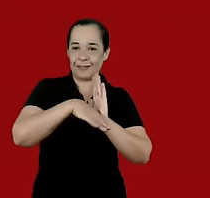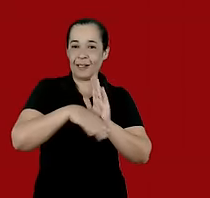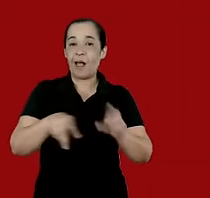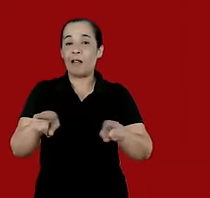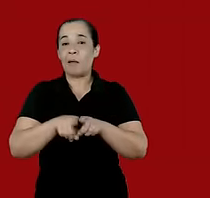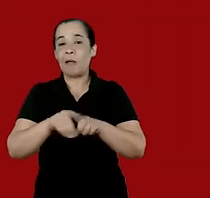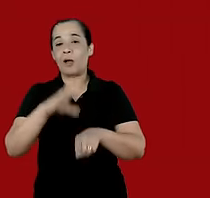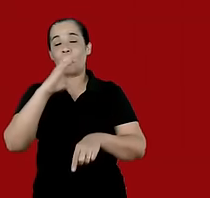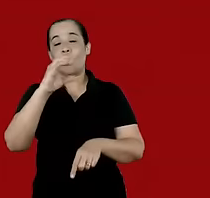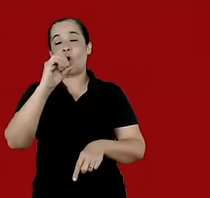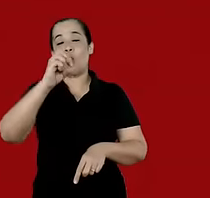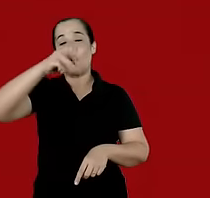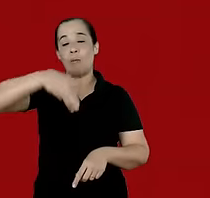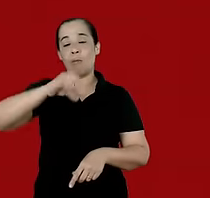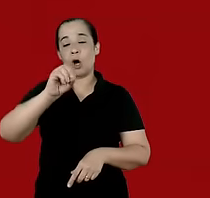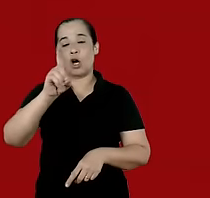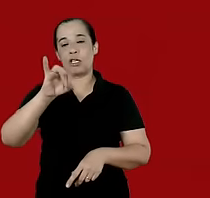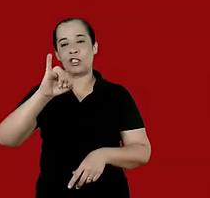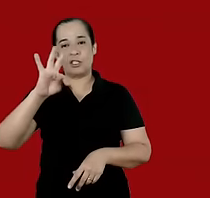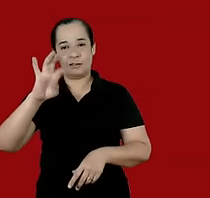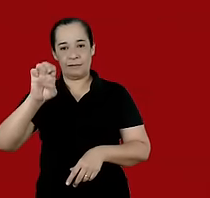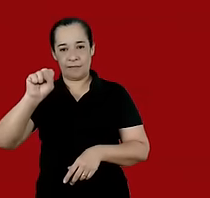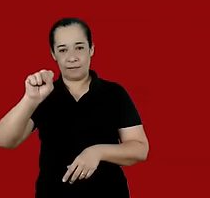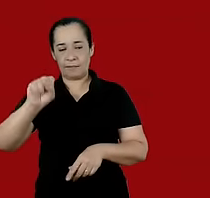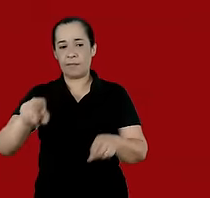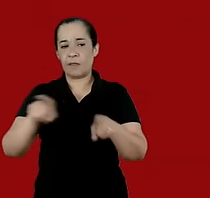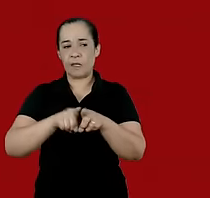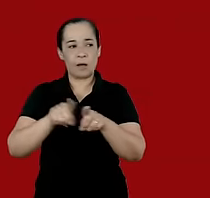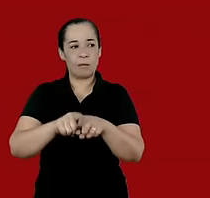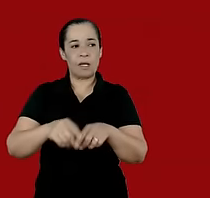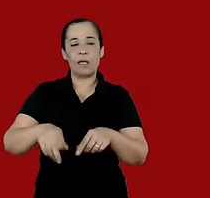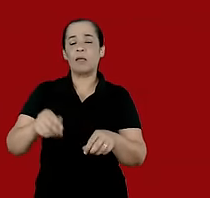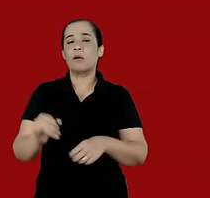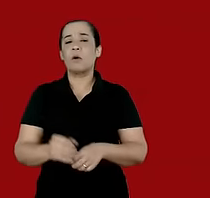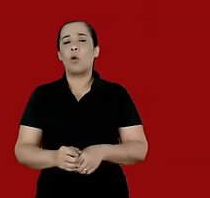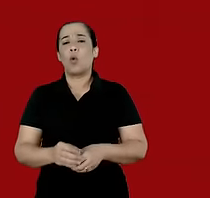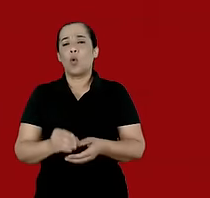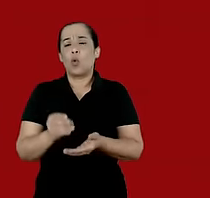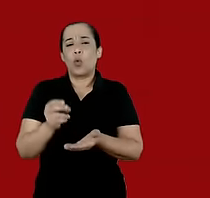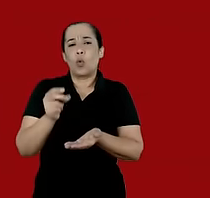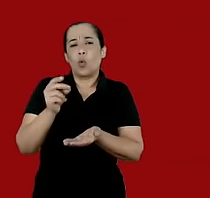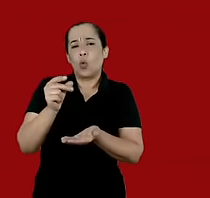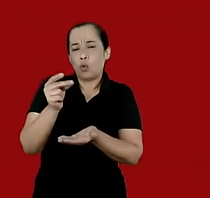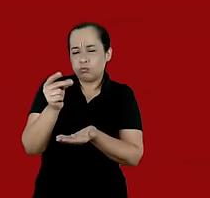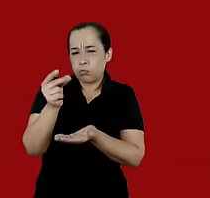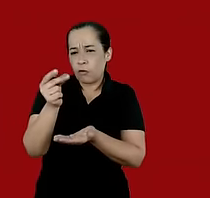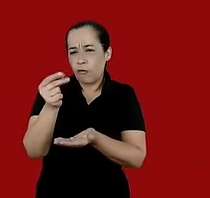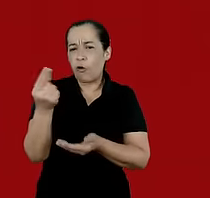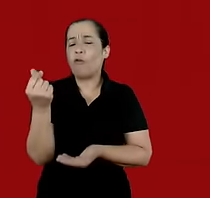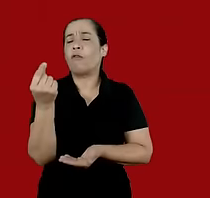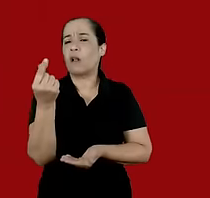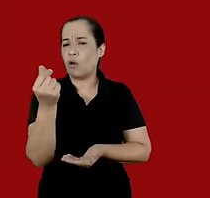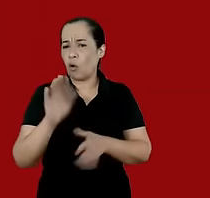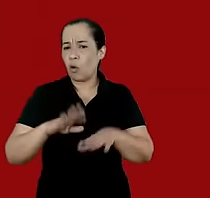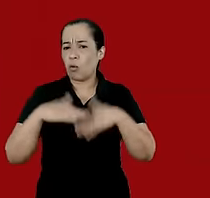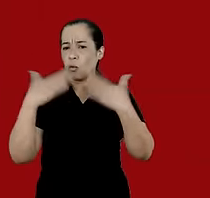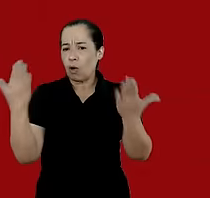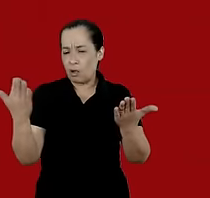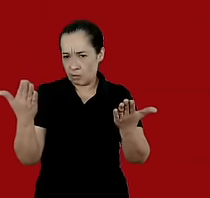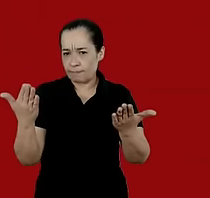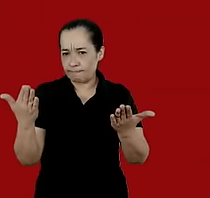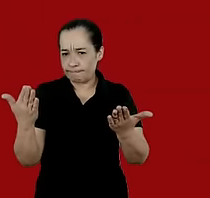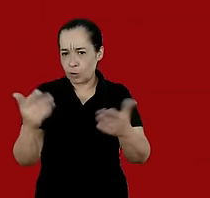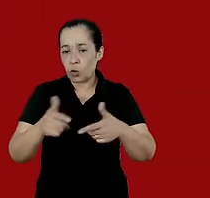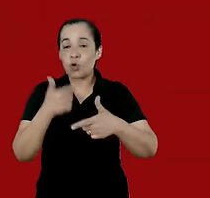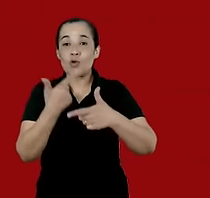também um outro ponto que é o custo né o custo de qual é o custo da da vamos di dos problemas climáticos na